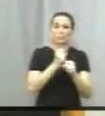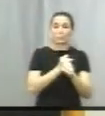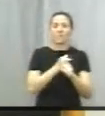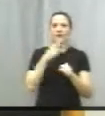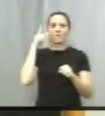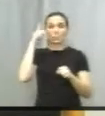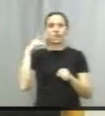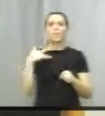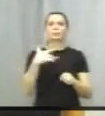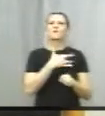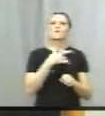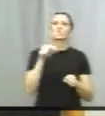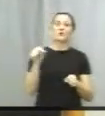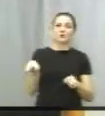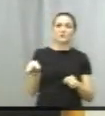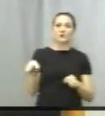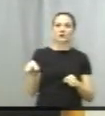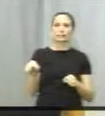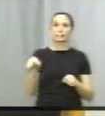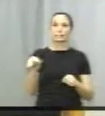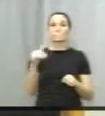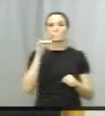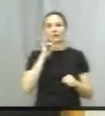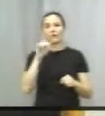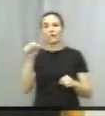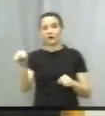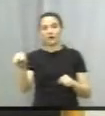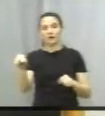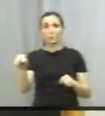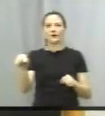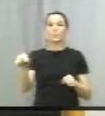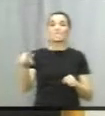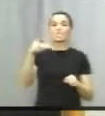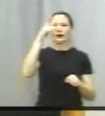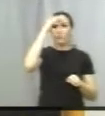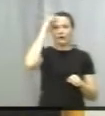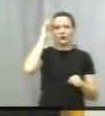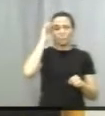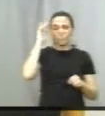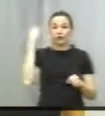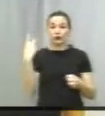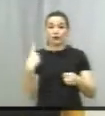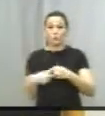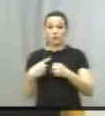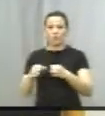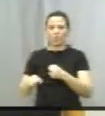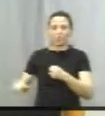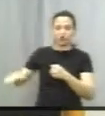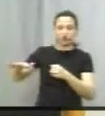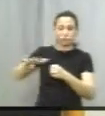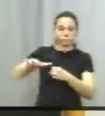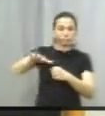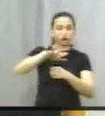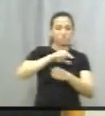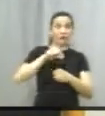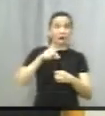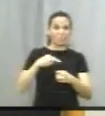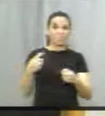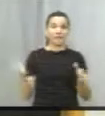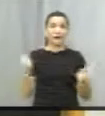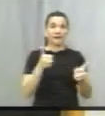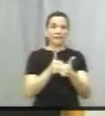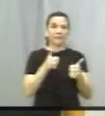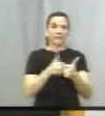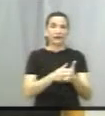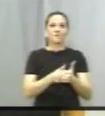daquele posto de saúde. Quero dizer aos moradores do Yolanda Office, Paineiras, Palmeiras, Jardim Araraquara, Santa